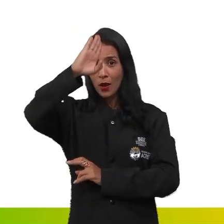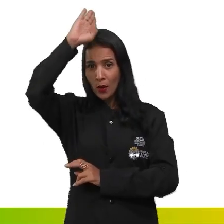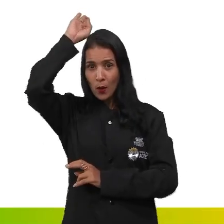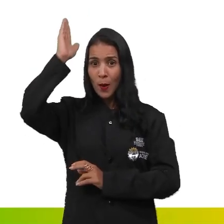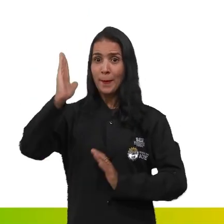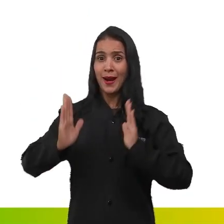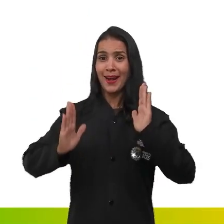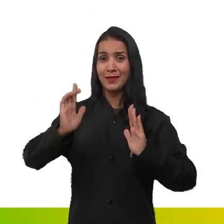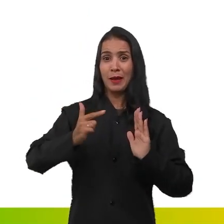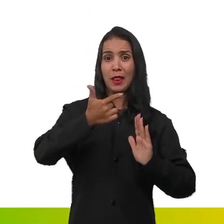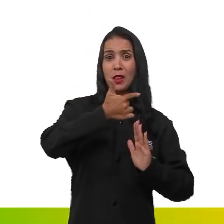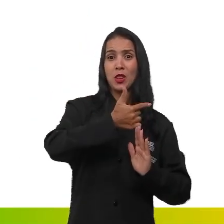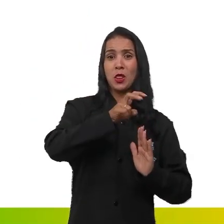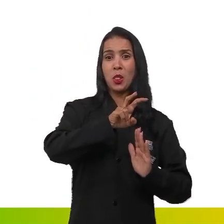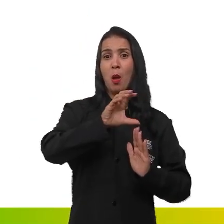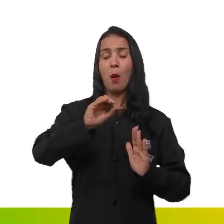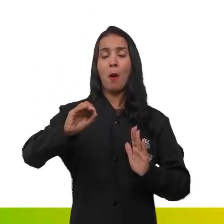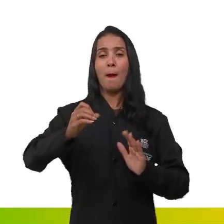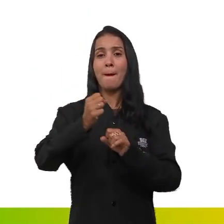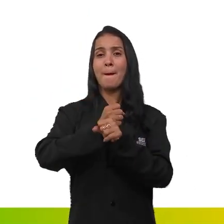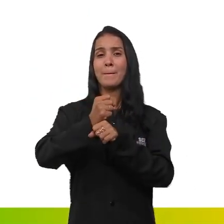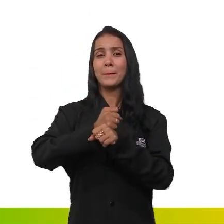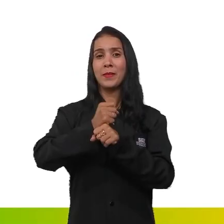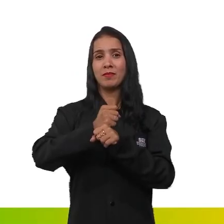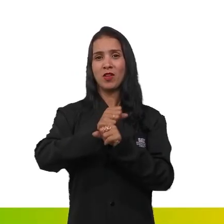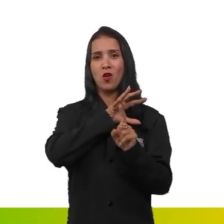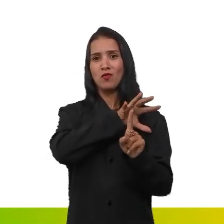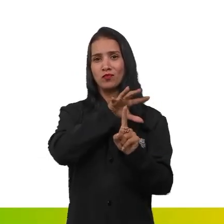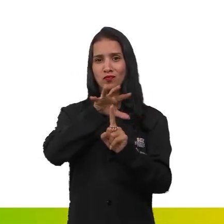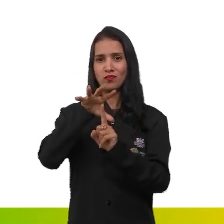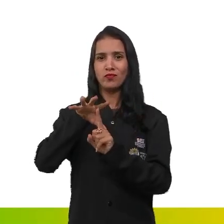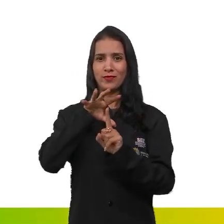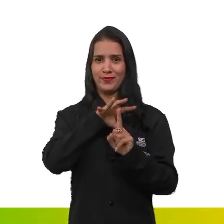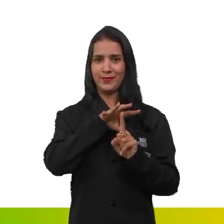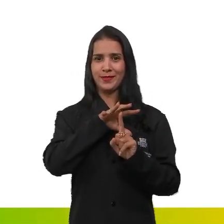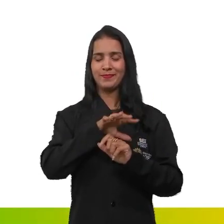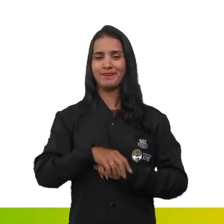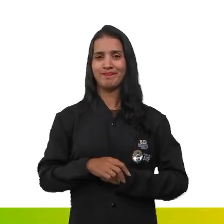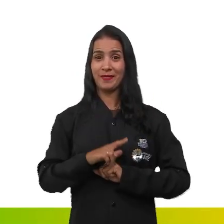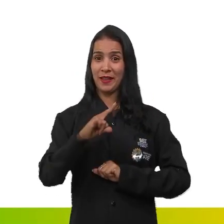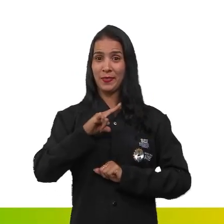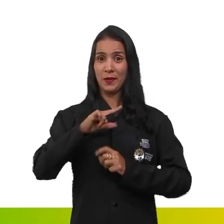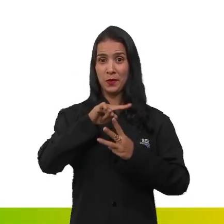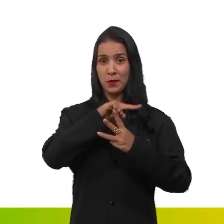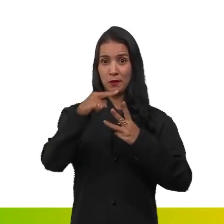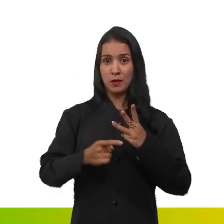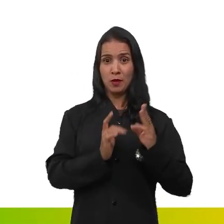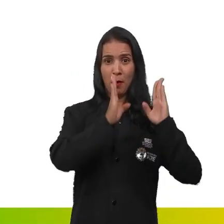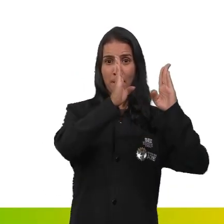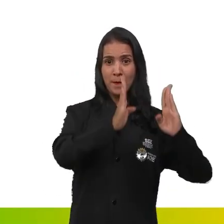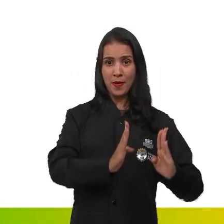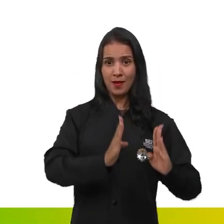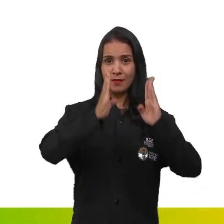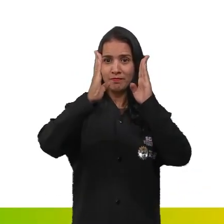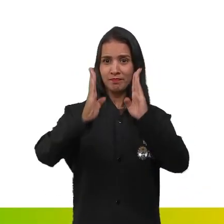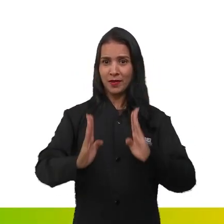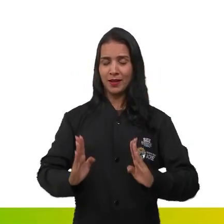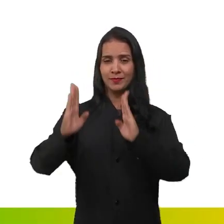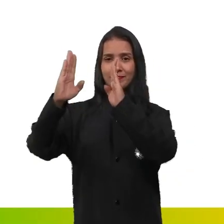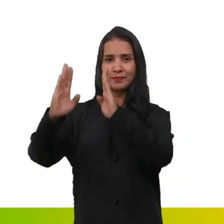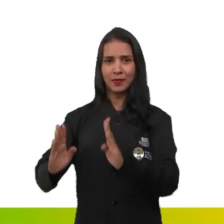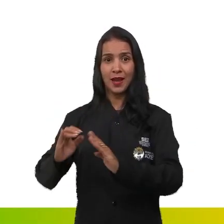2.500 anos de influência. 3 pilares fundamentais marcam a história